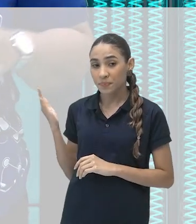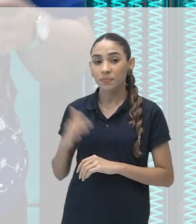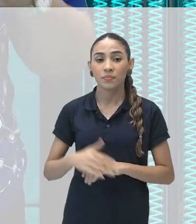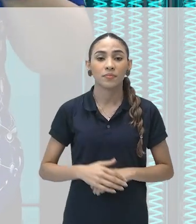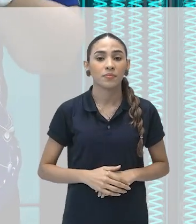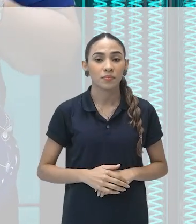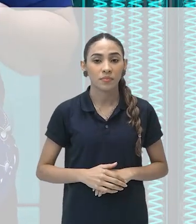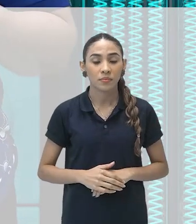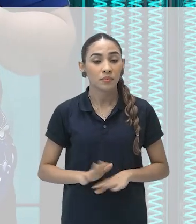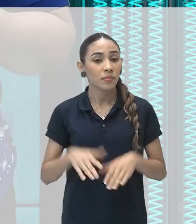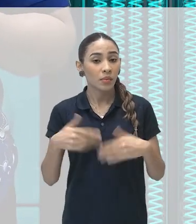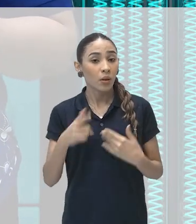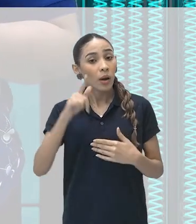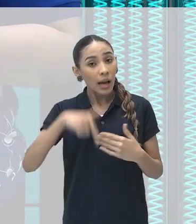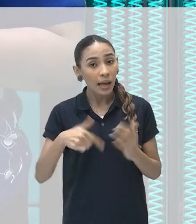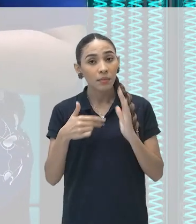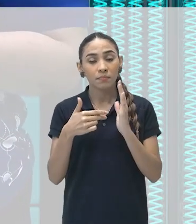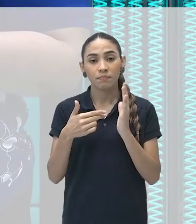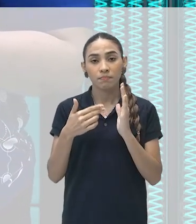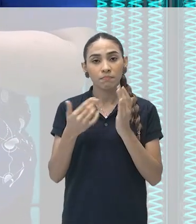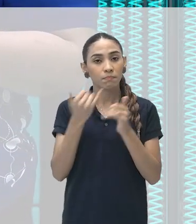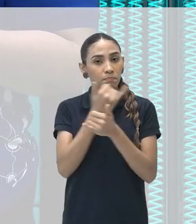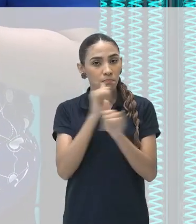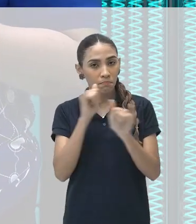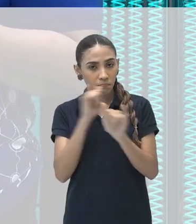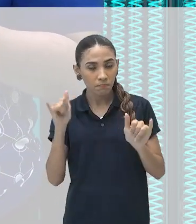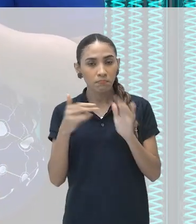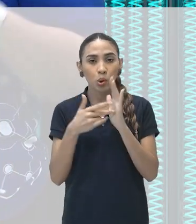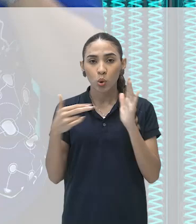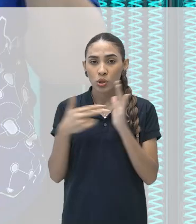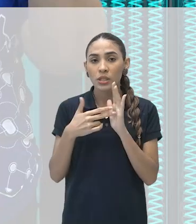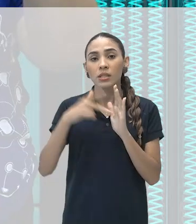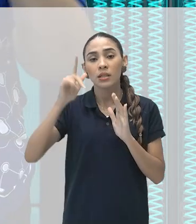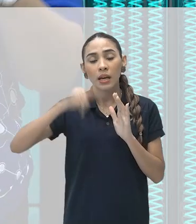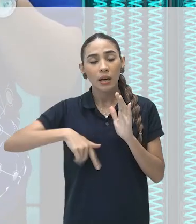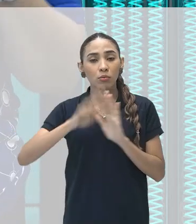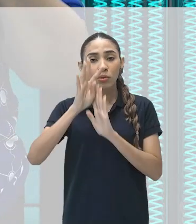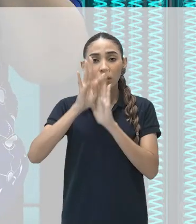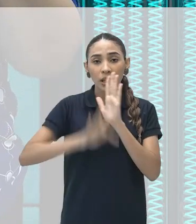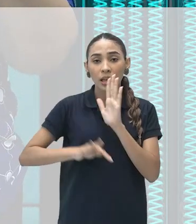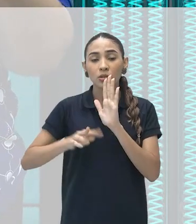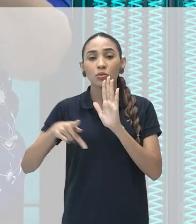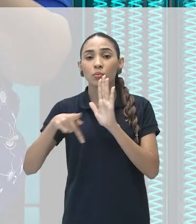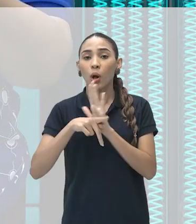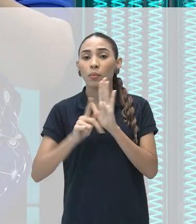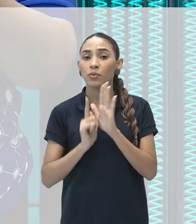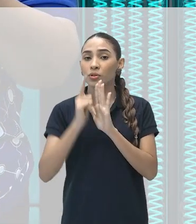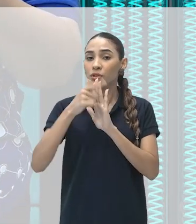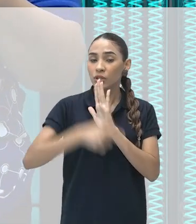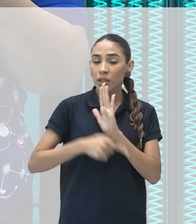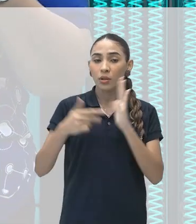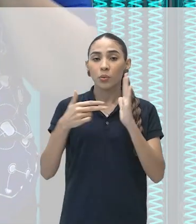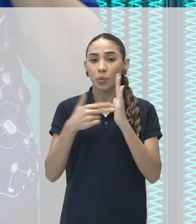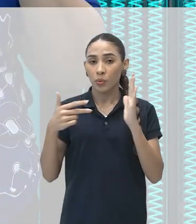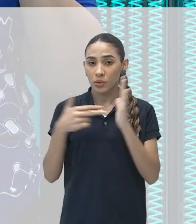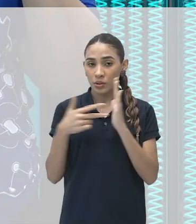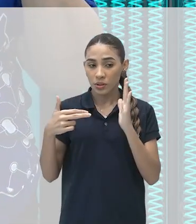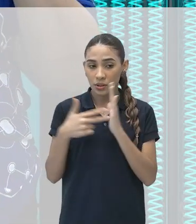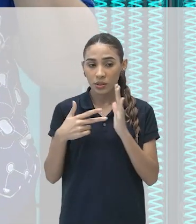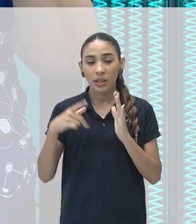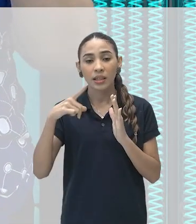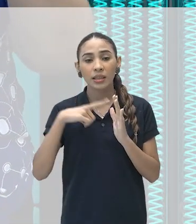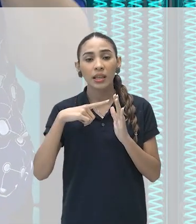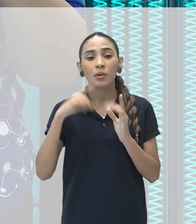lado. É uma notícia, conforme aqui vocês já podem observar, é um texto então do gênero textual notícia, que